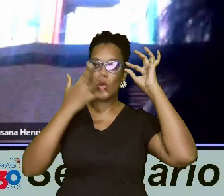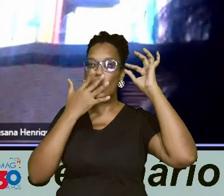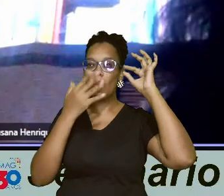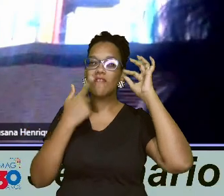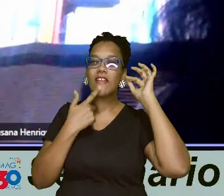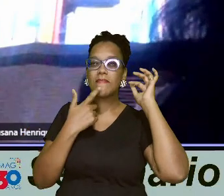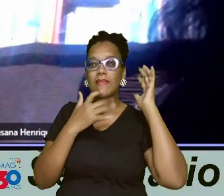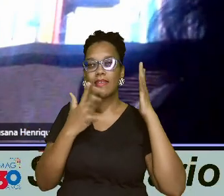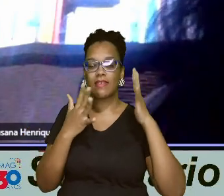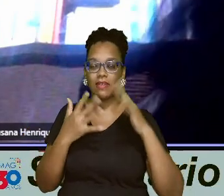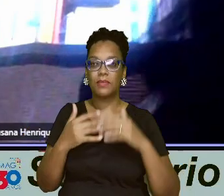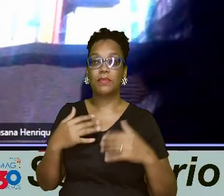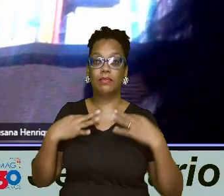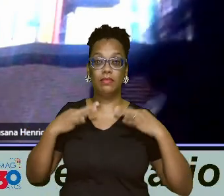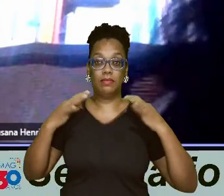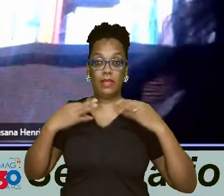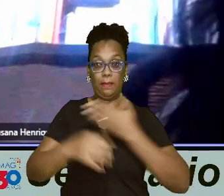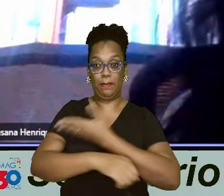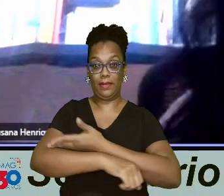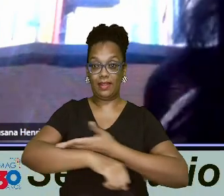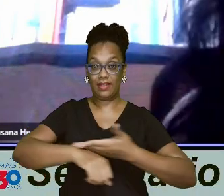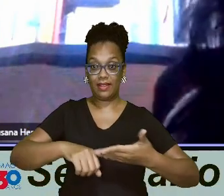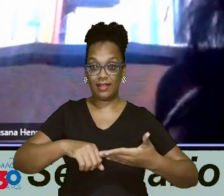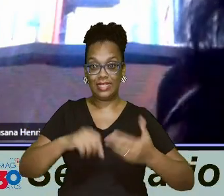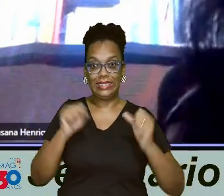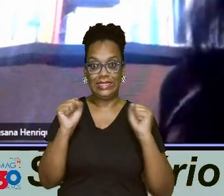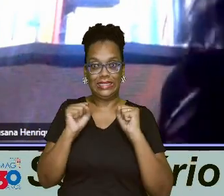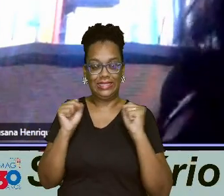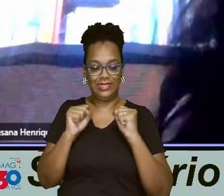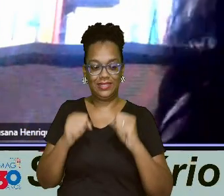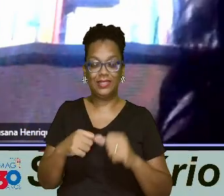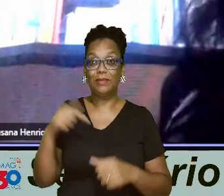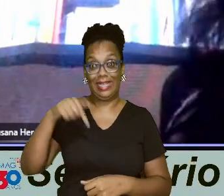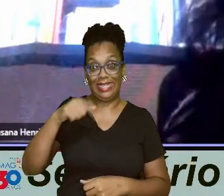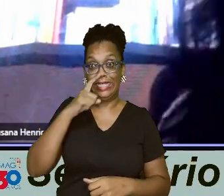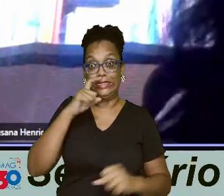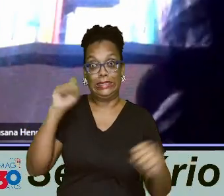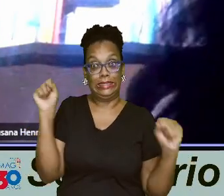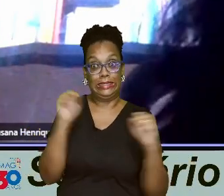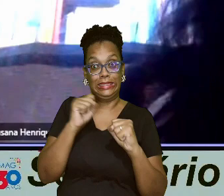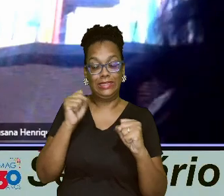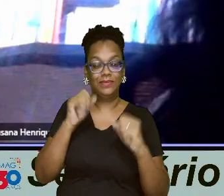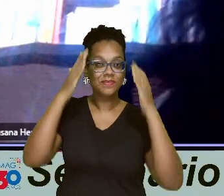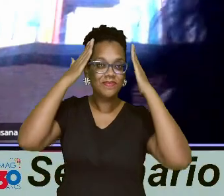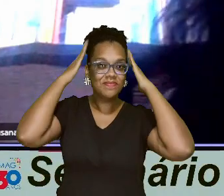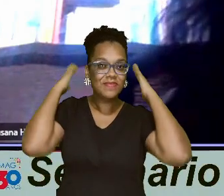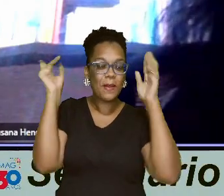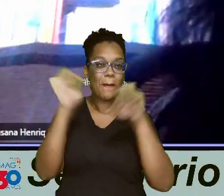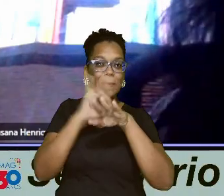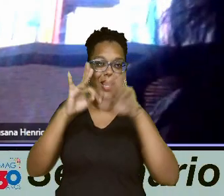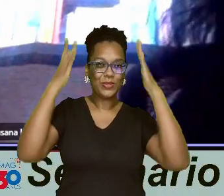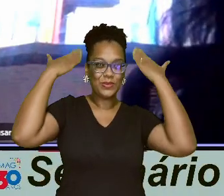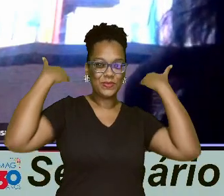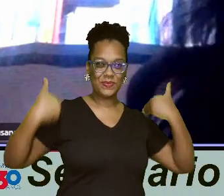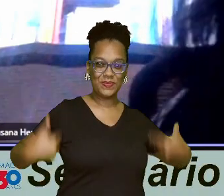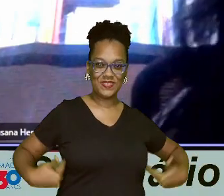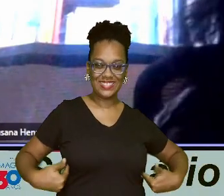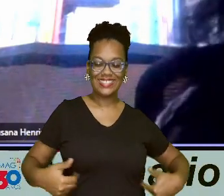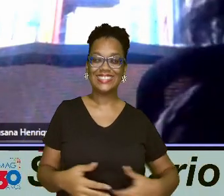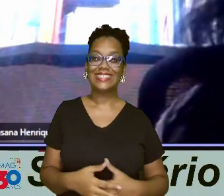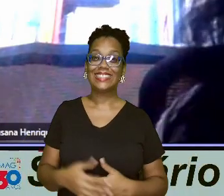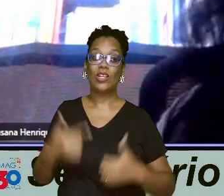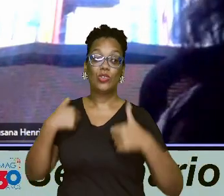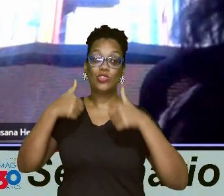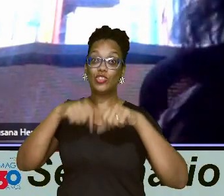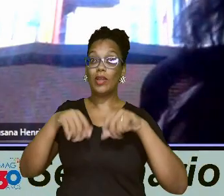eu tô com uma blusa branca de frio, porque tá muito frio, tenho cabelo preto comprido, e tô